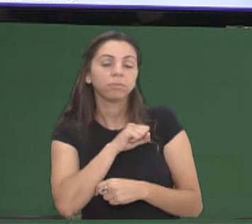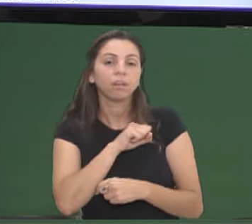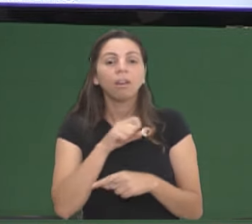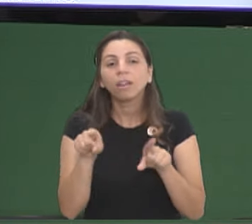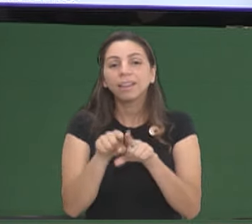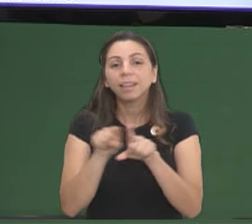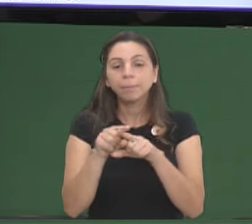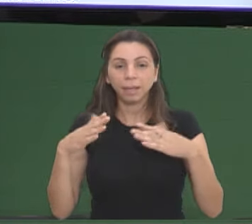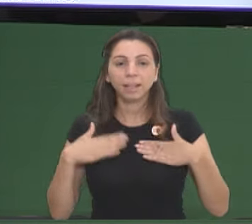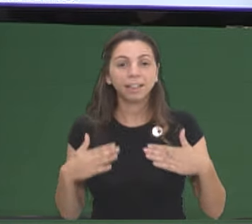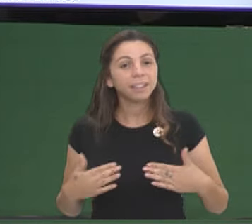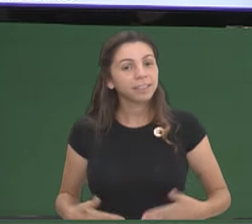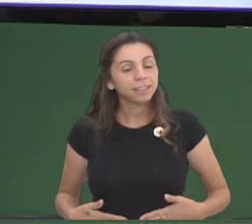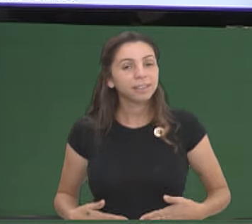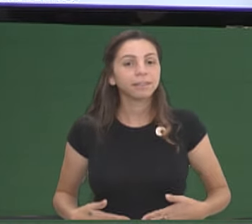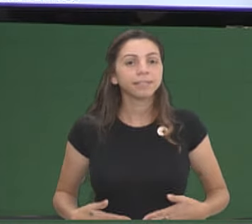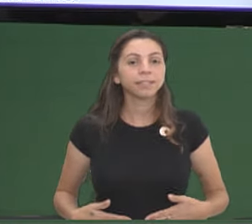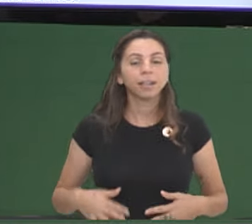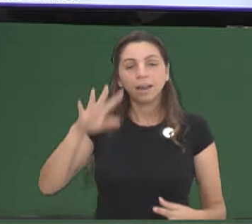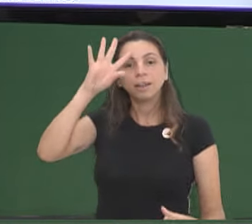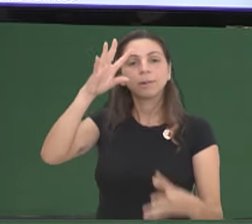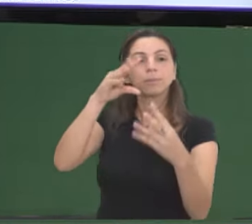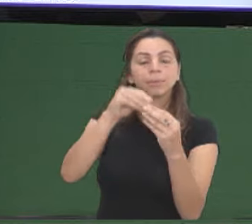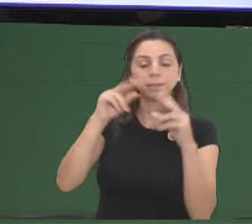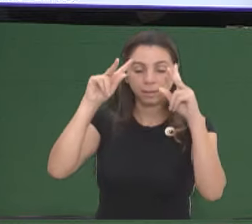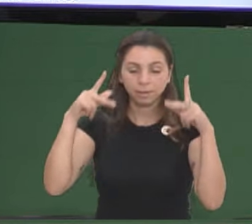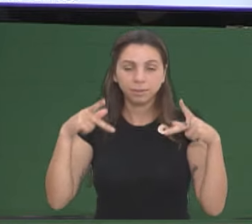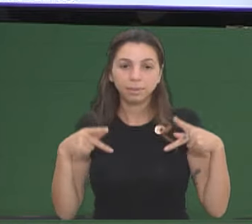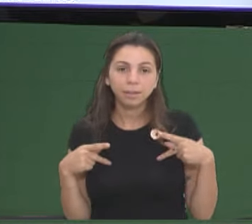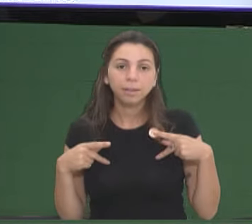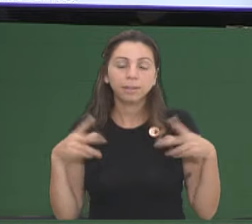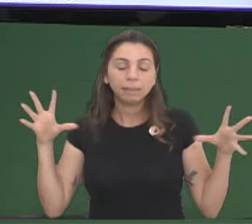também. Então, compreendendo o ser humano de uma forma mais integral.